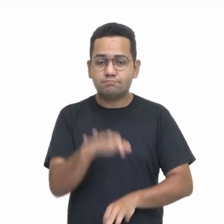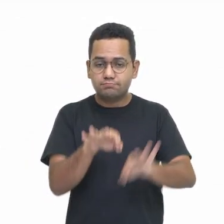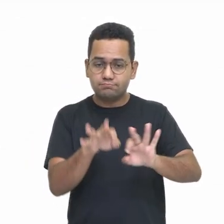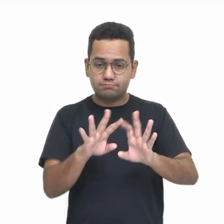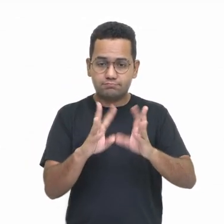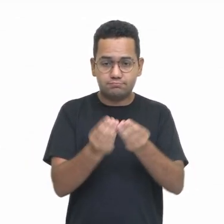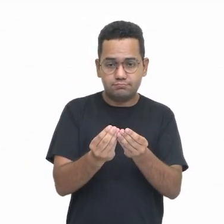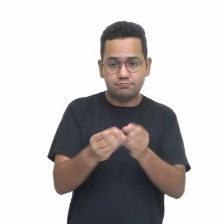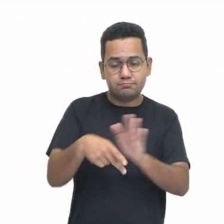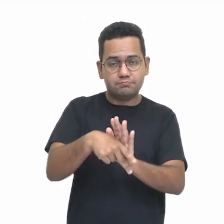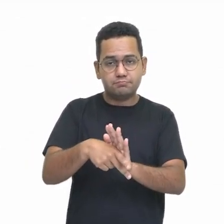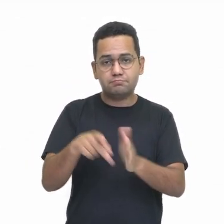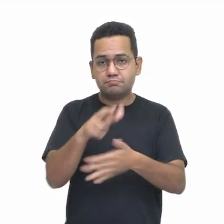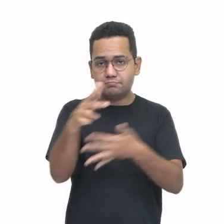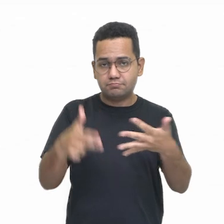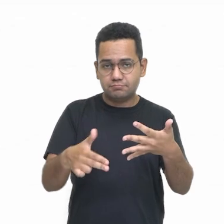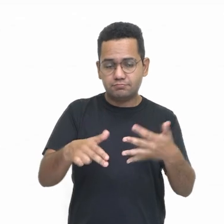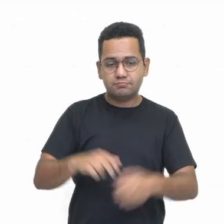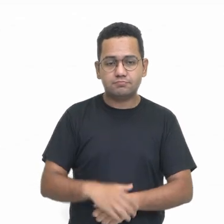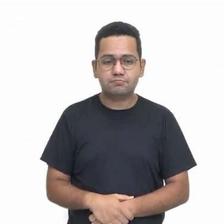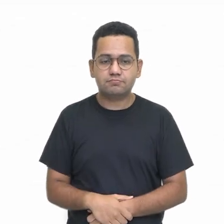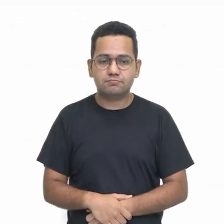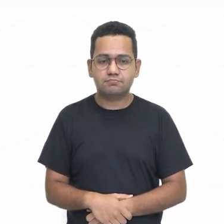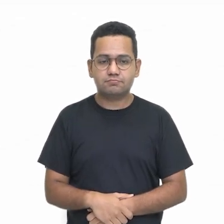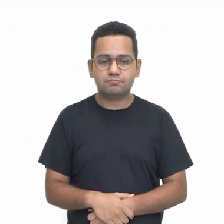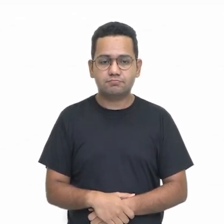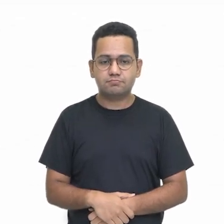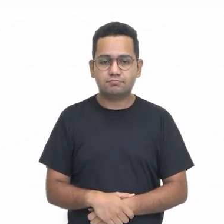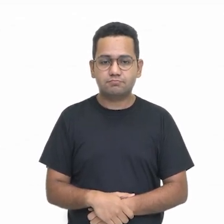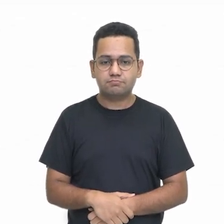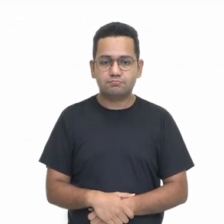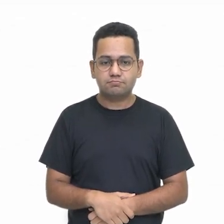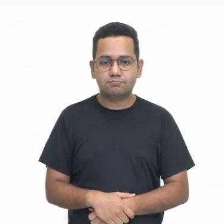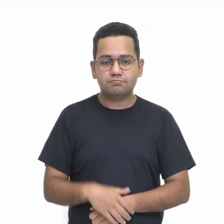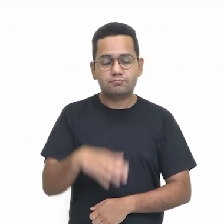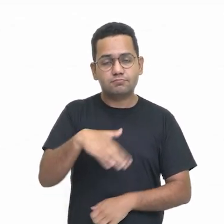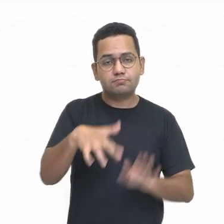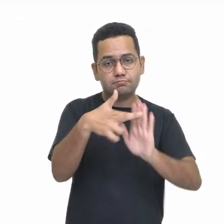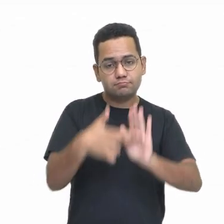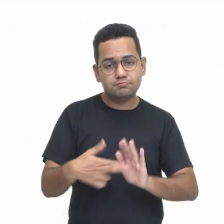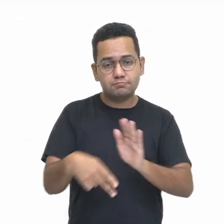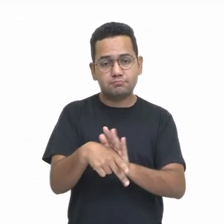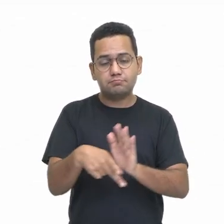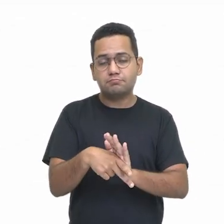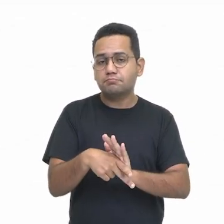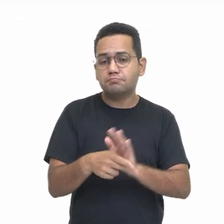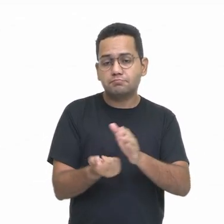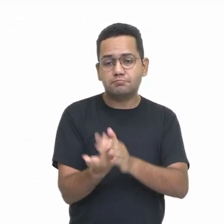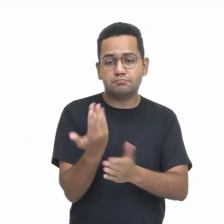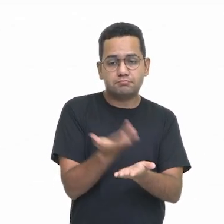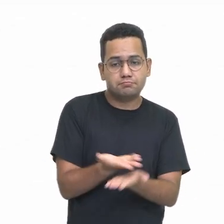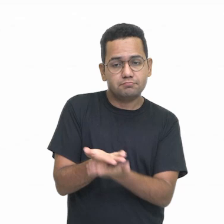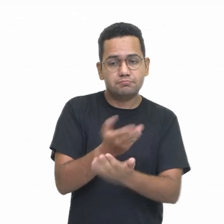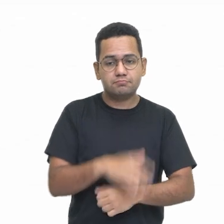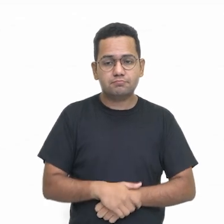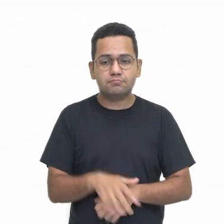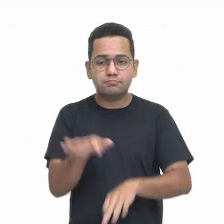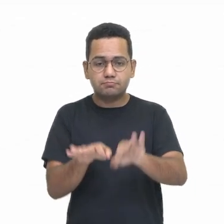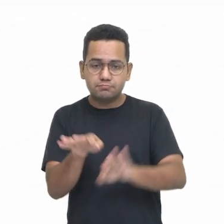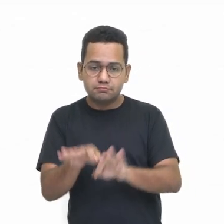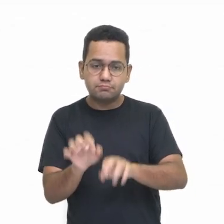composição e organização dos seres vivos fundamentos da ecologia composição